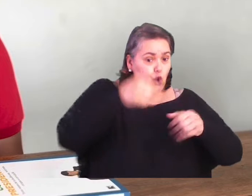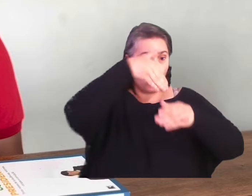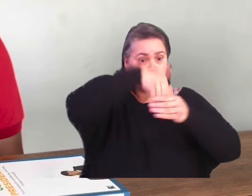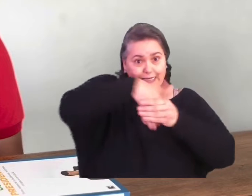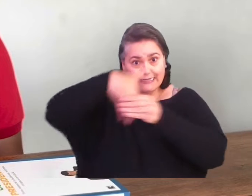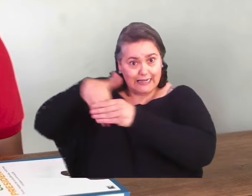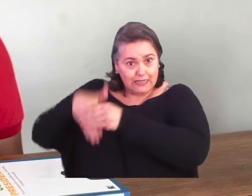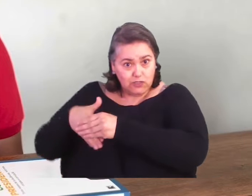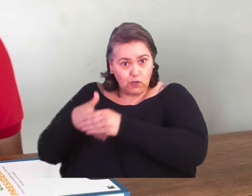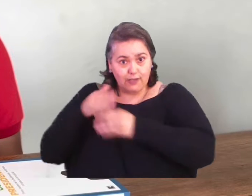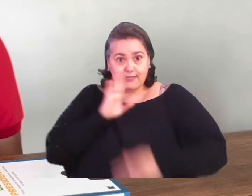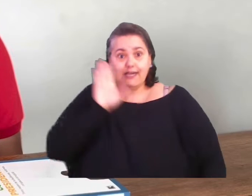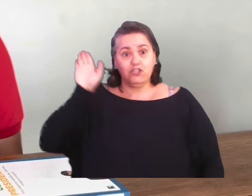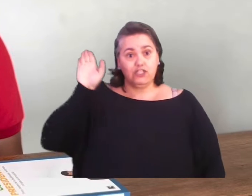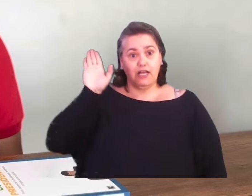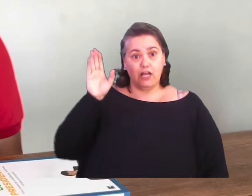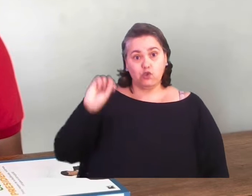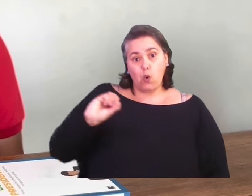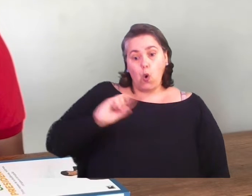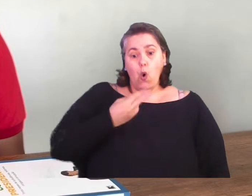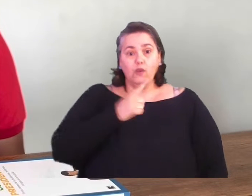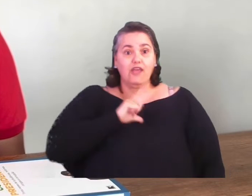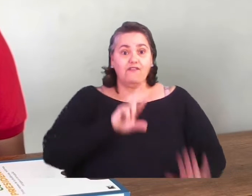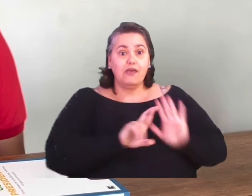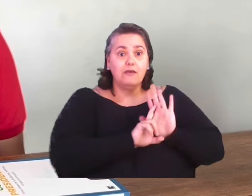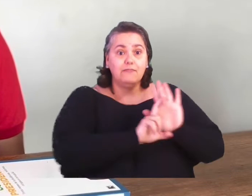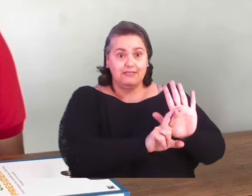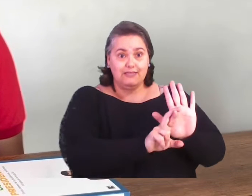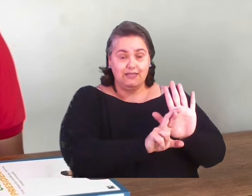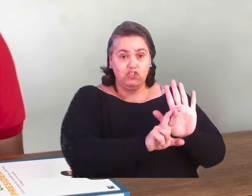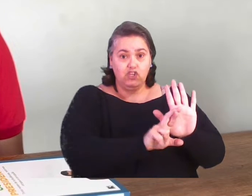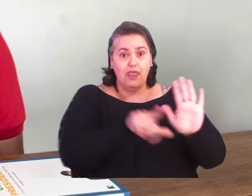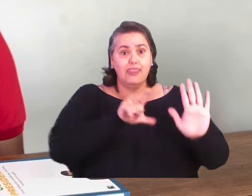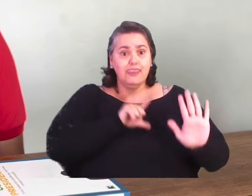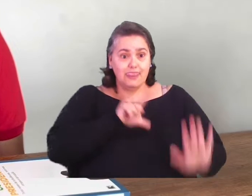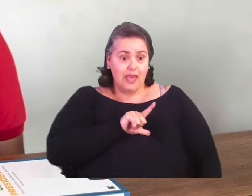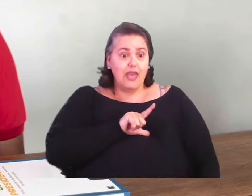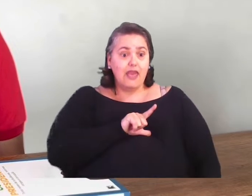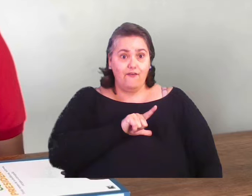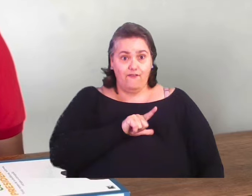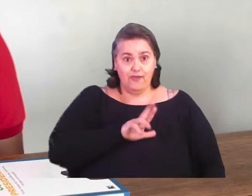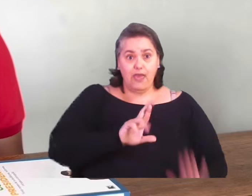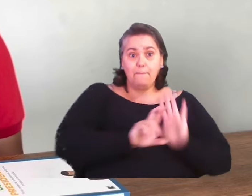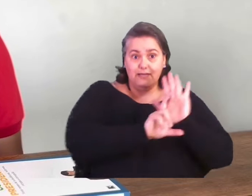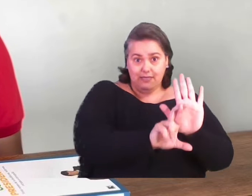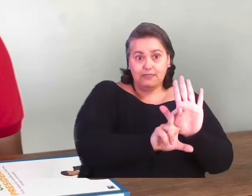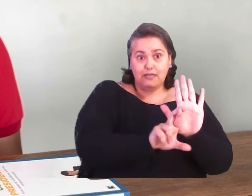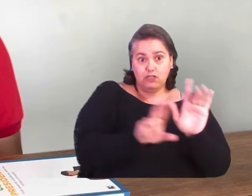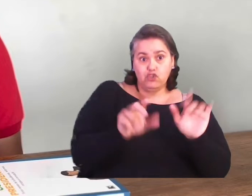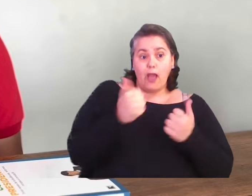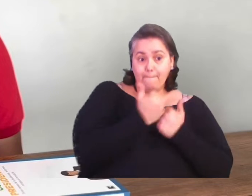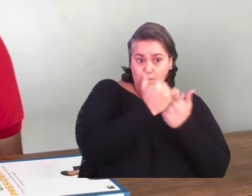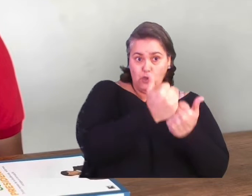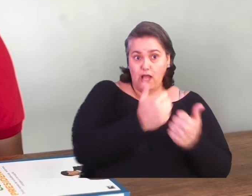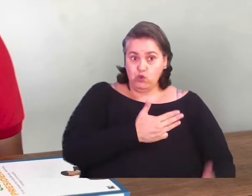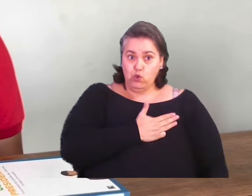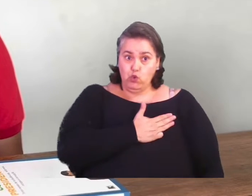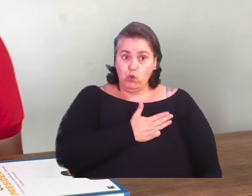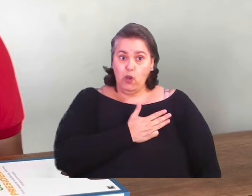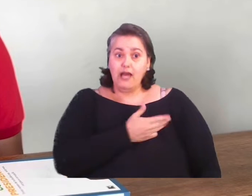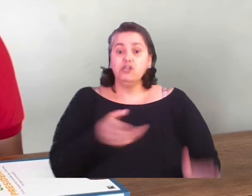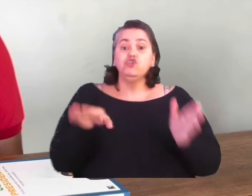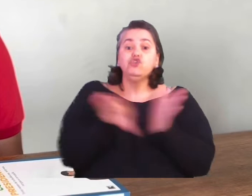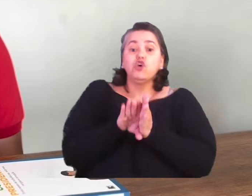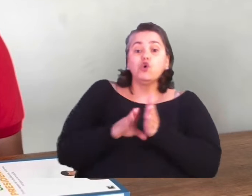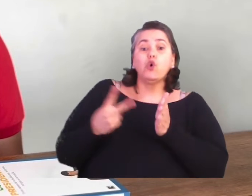foi candidato ou ele teve um candidato, e onde ele teve candidato, o candidato apoiado por ele foi ao